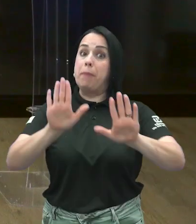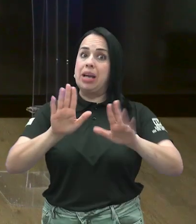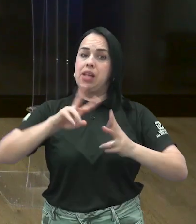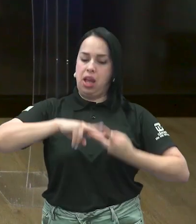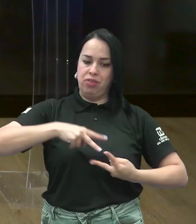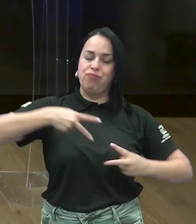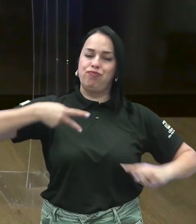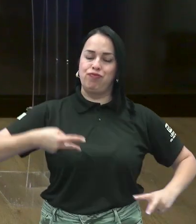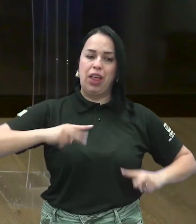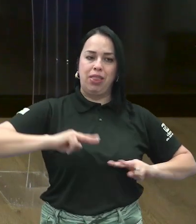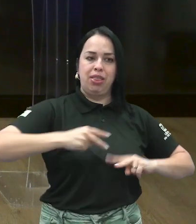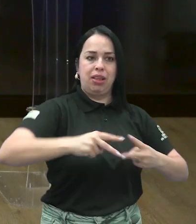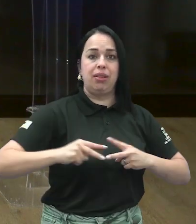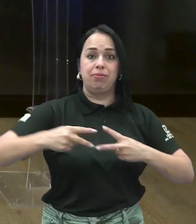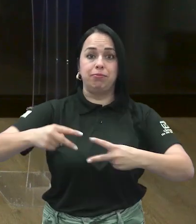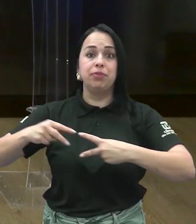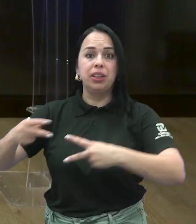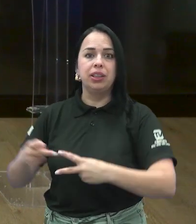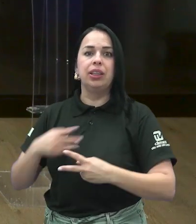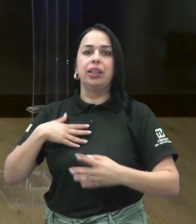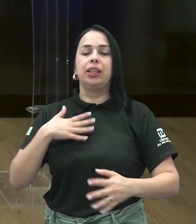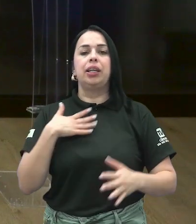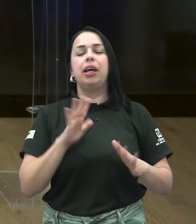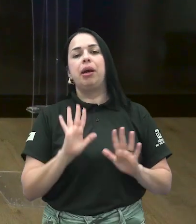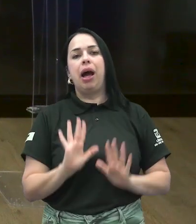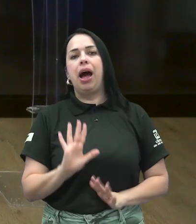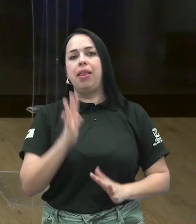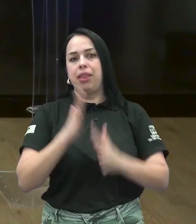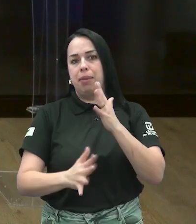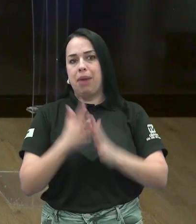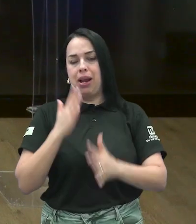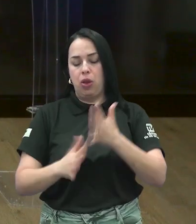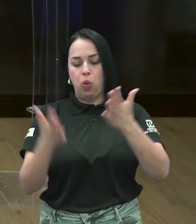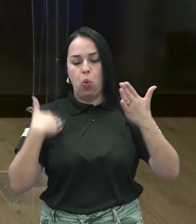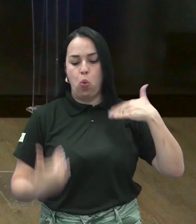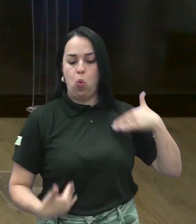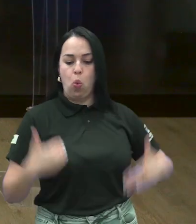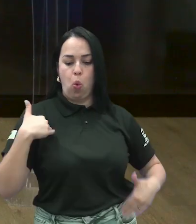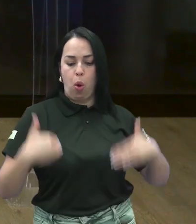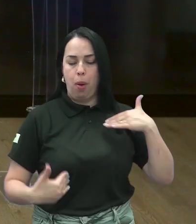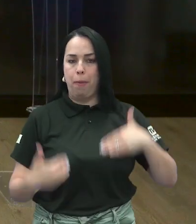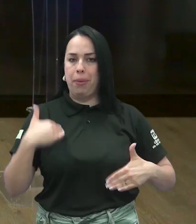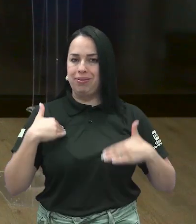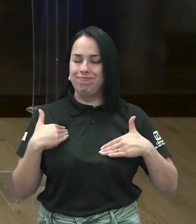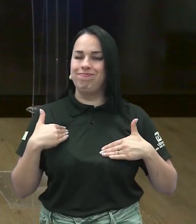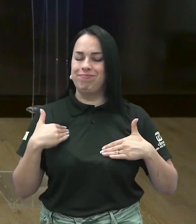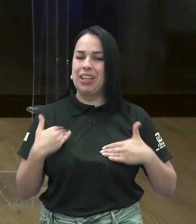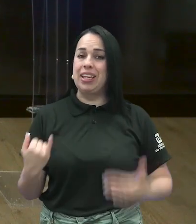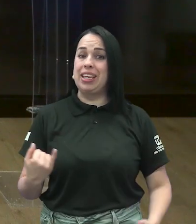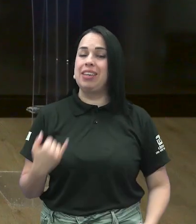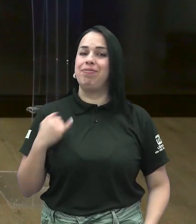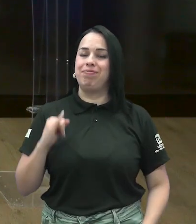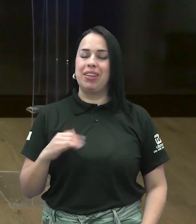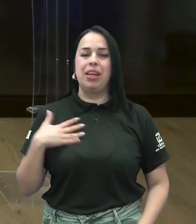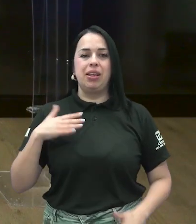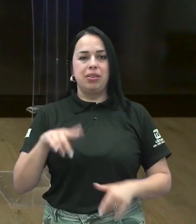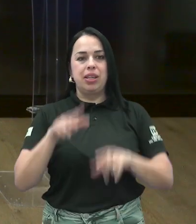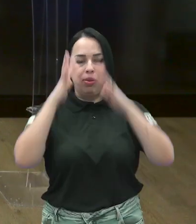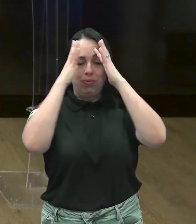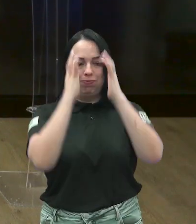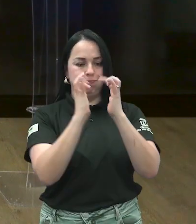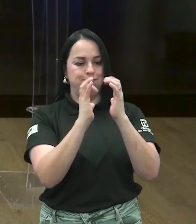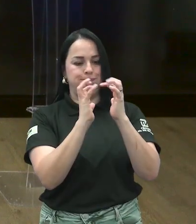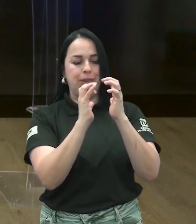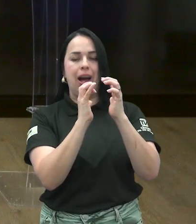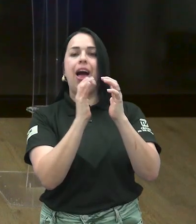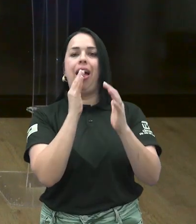pais para filhos. A doença interfere na capacidade do corpo de produzir uma proteína essencial para a sobrevivência